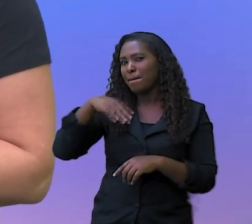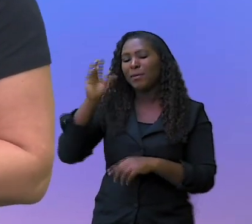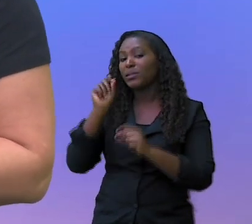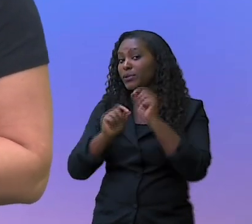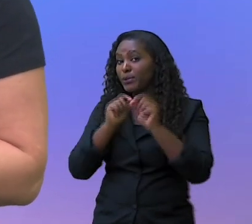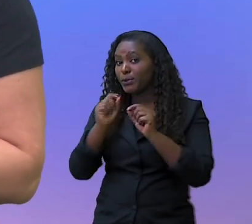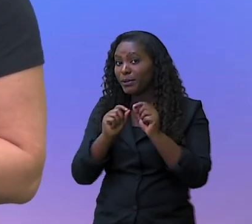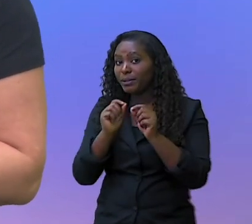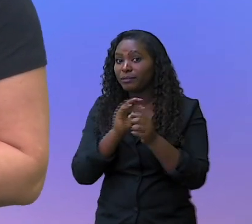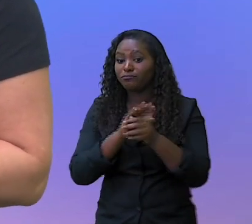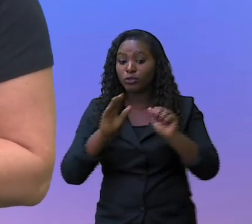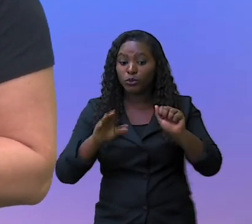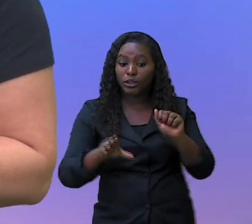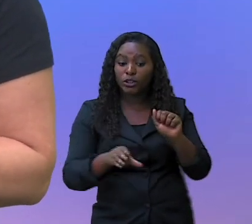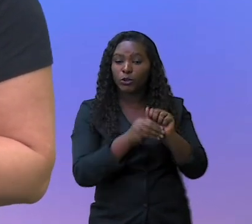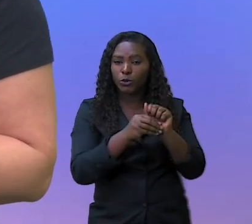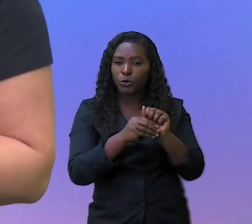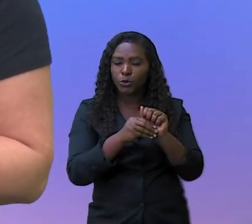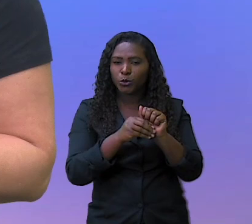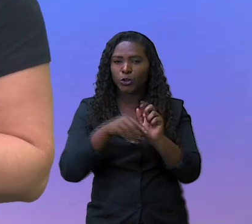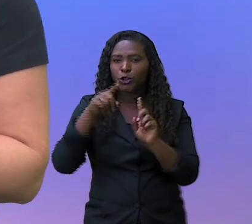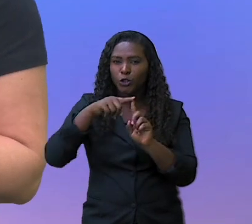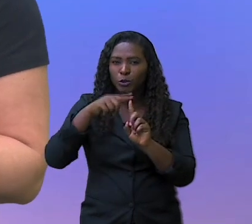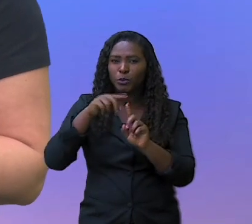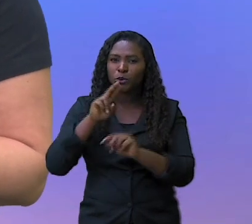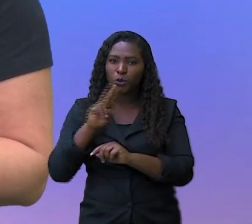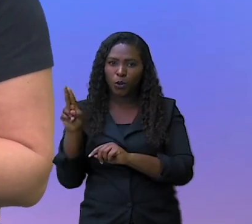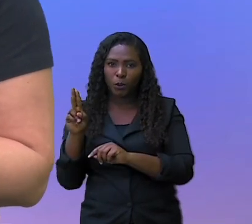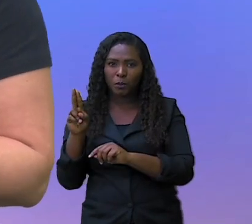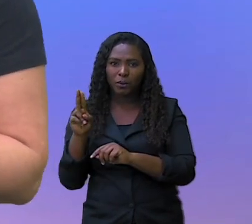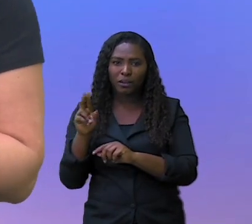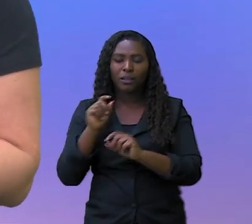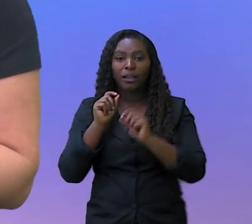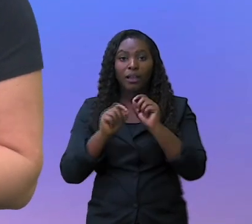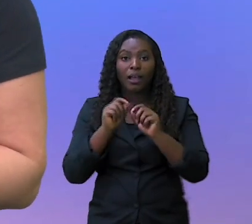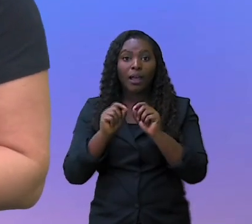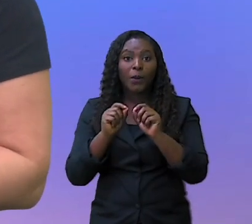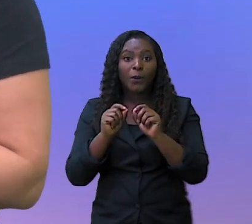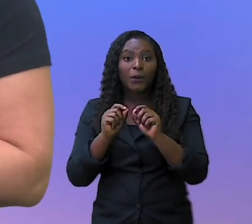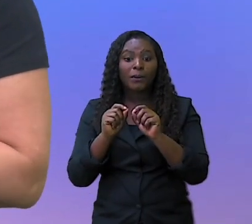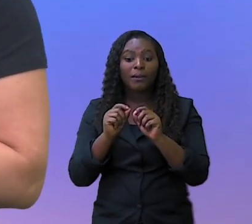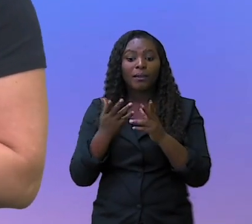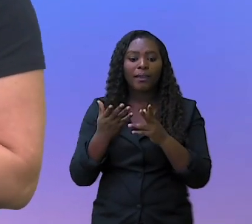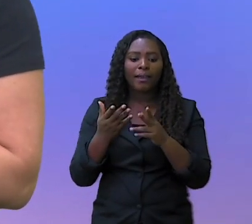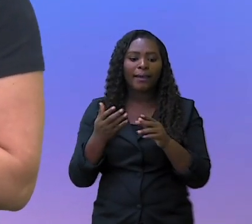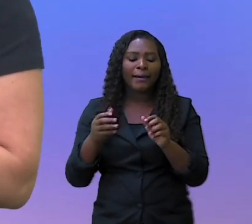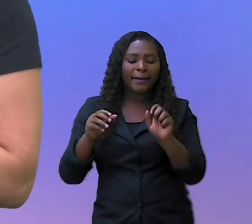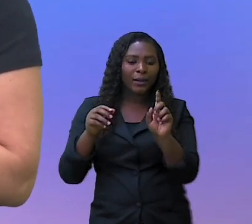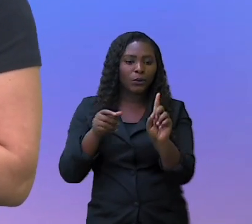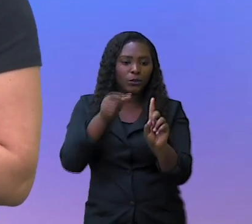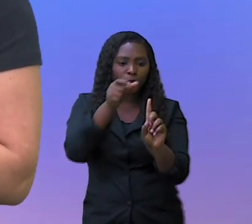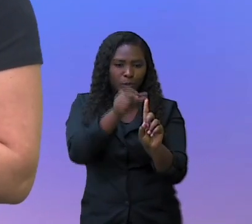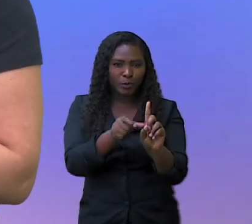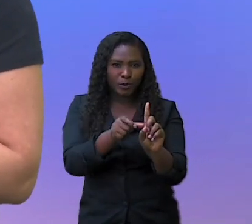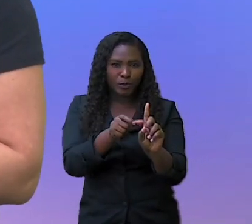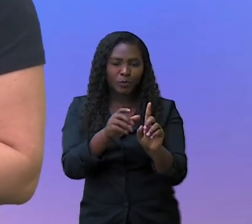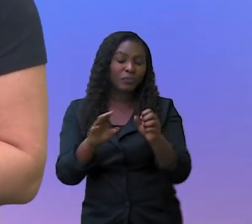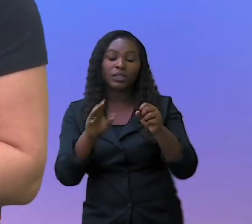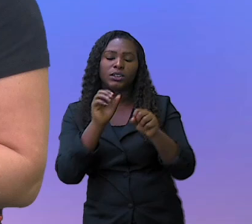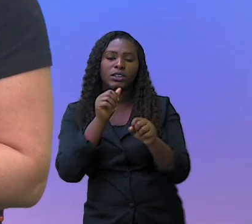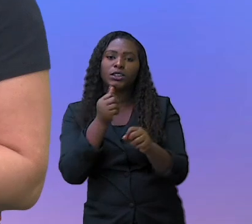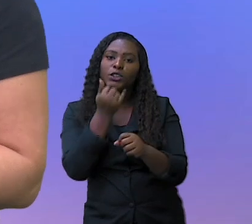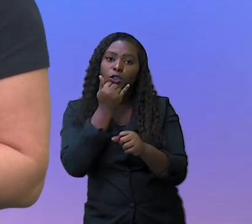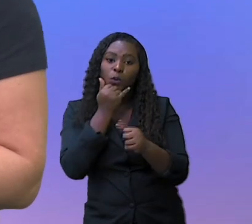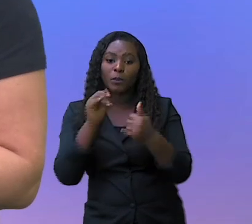adjuntos adnominais? Todos aqueles, todo o restante que está aí, que está acompanhando o substantivo. Olha lá, ó. Está com a